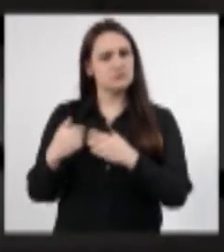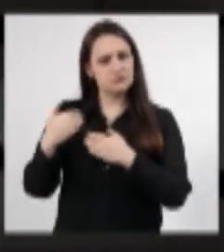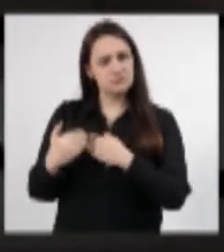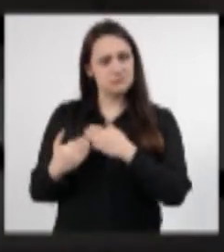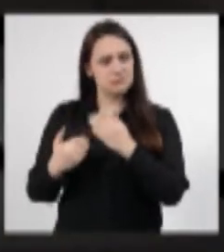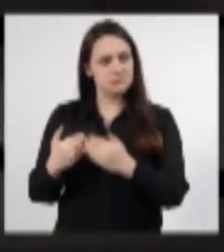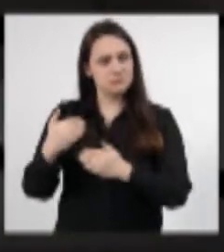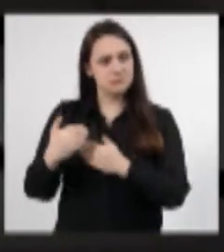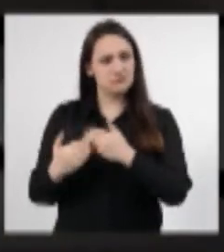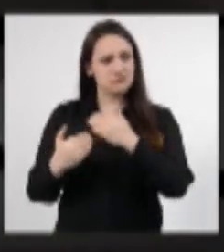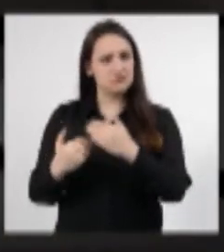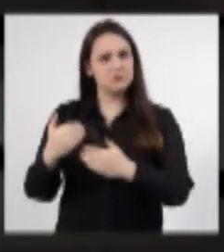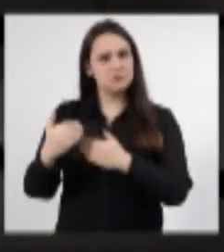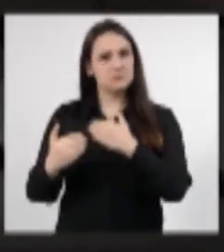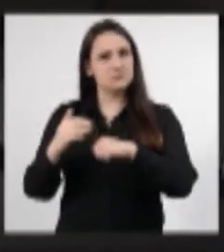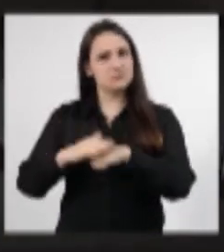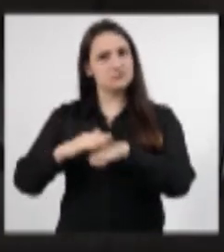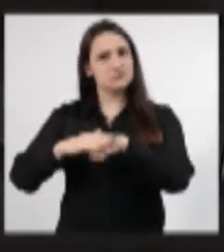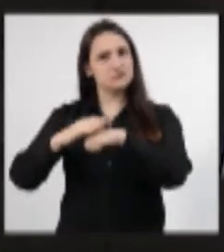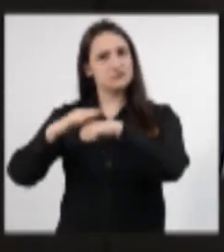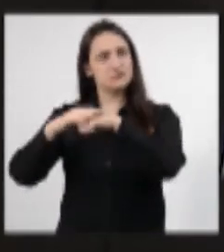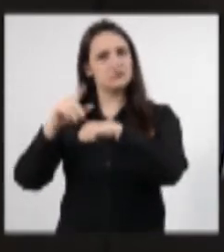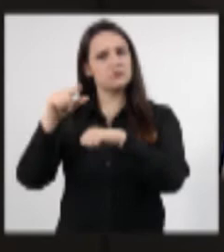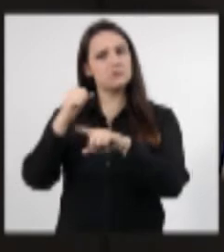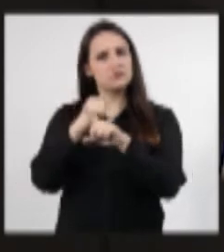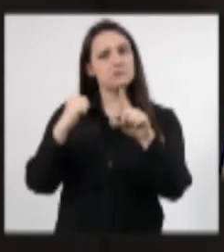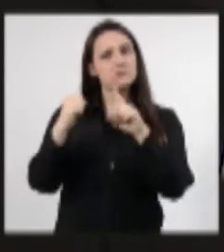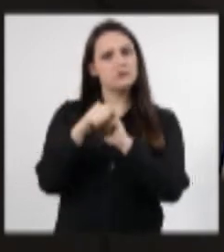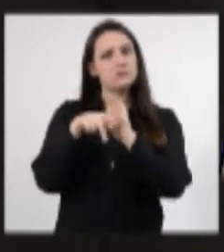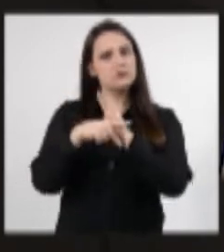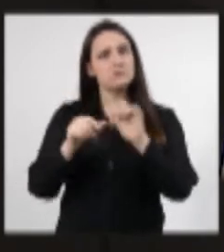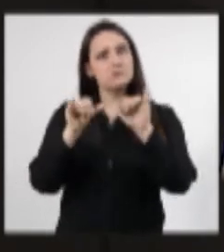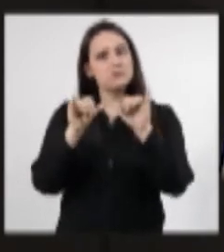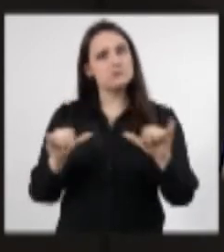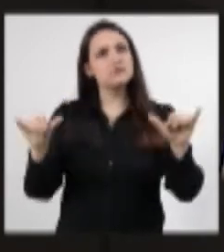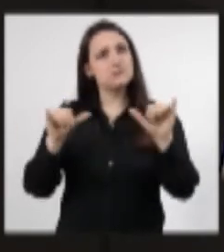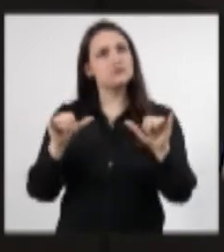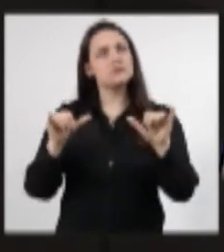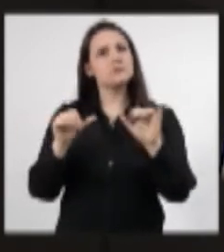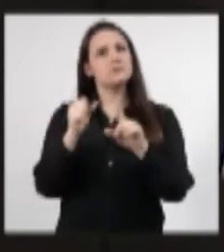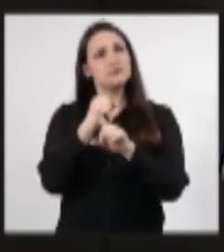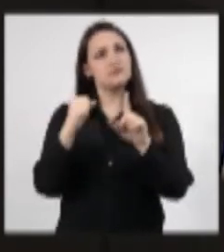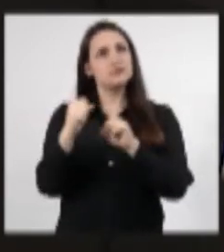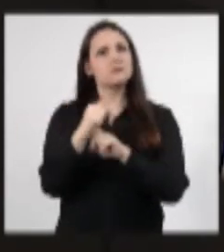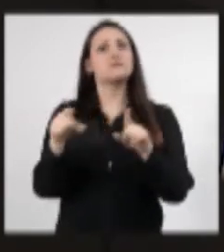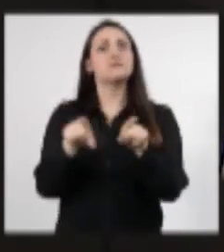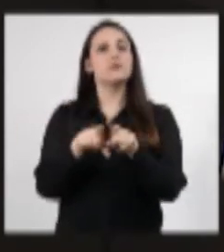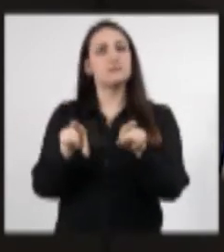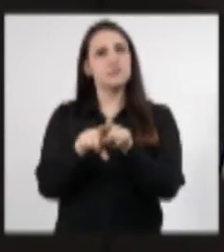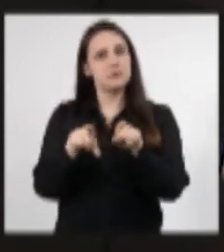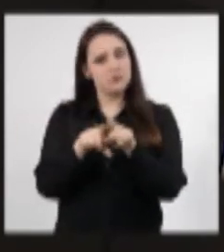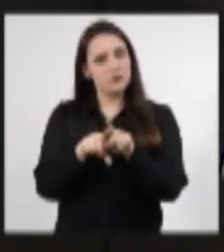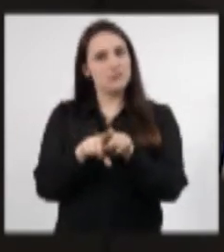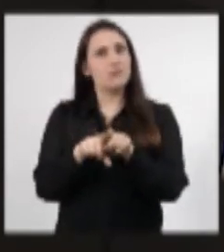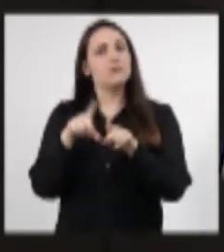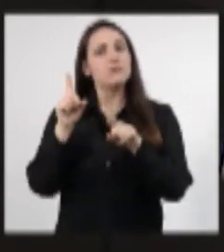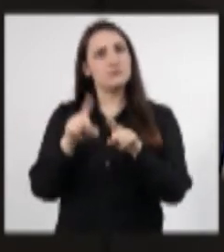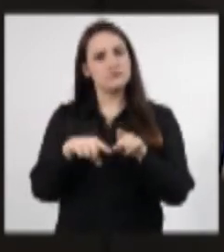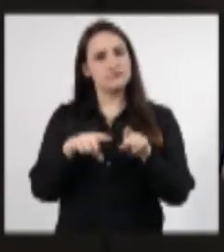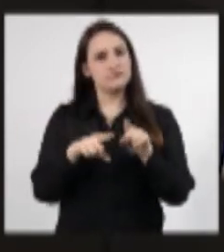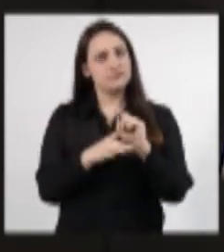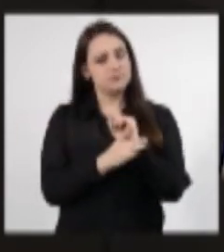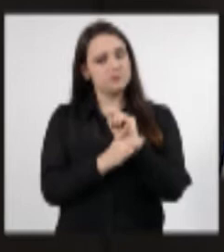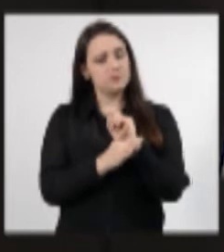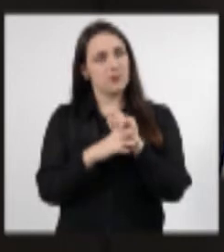alcance vem atingindo não só a sociedade, levando informação para a sociedade, mas em especial as forças de segurança pública que